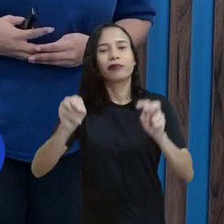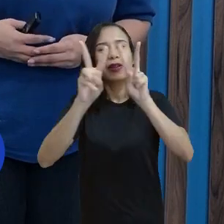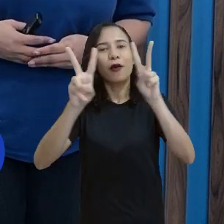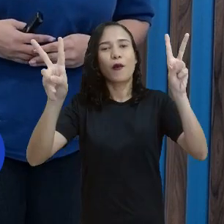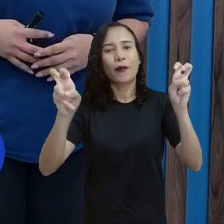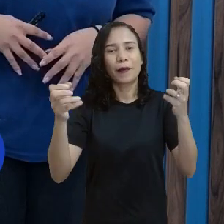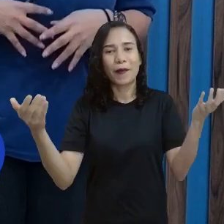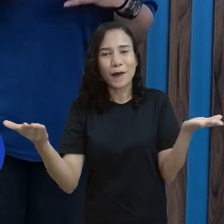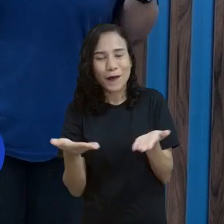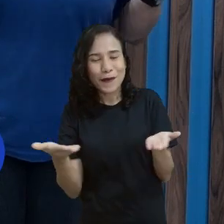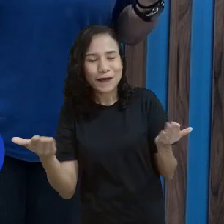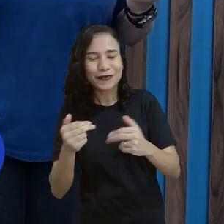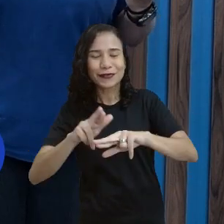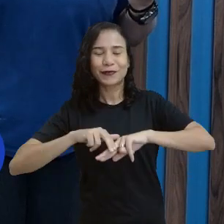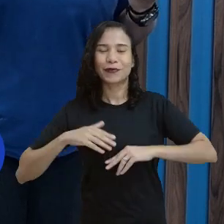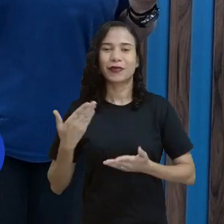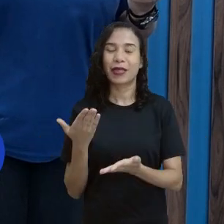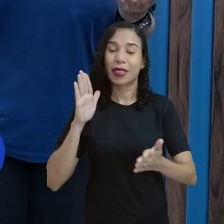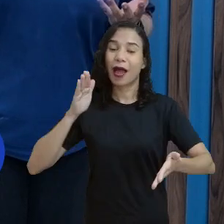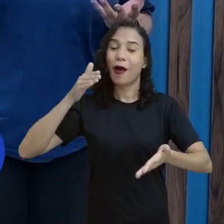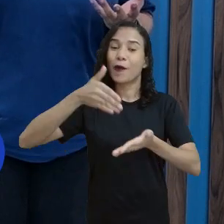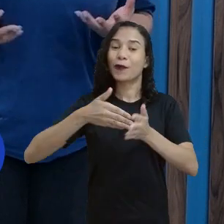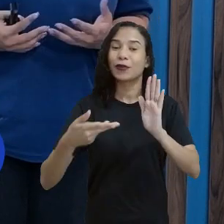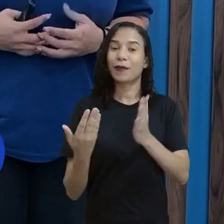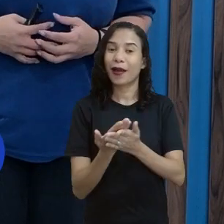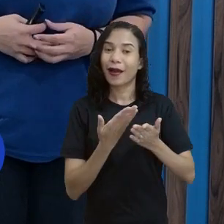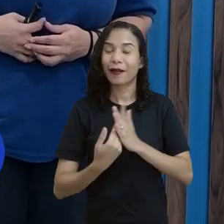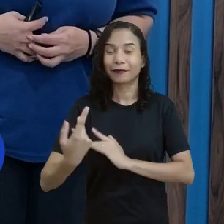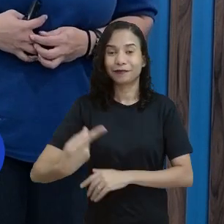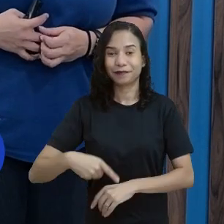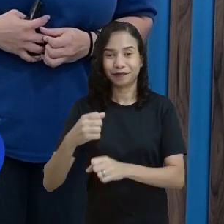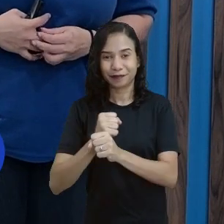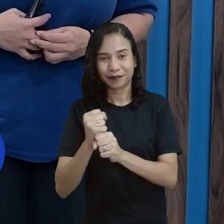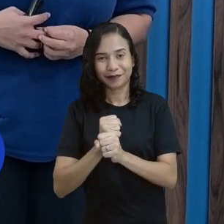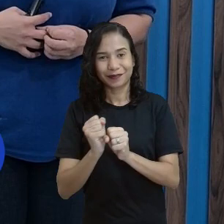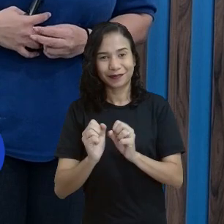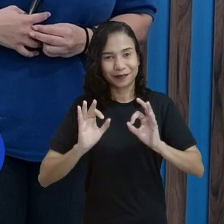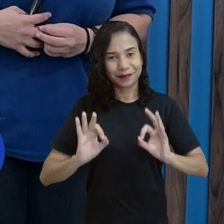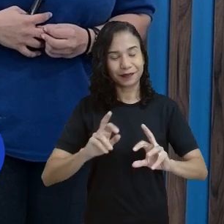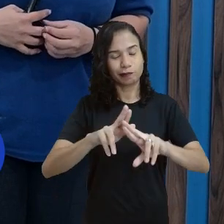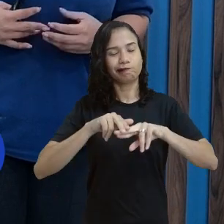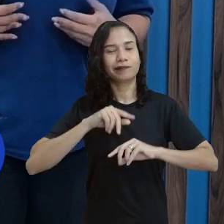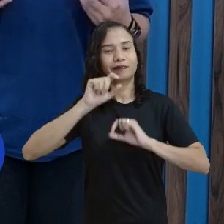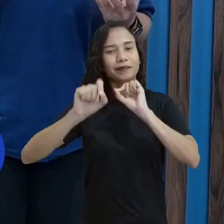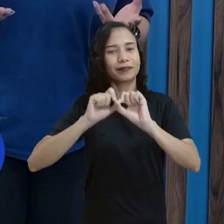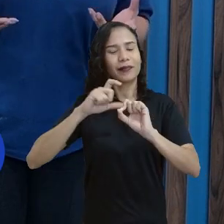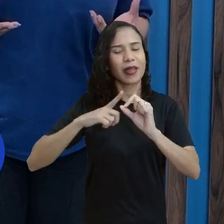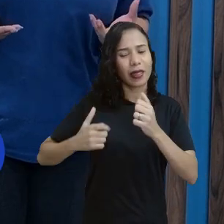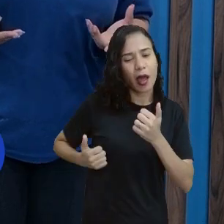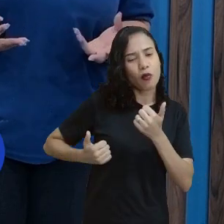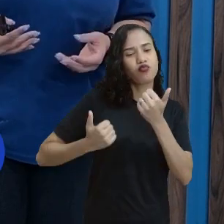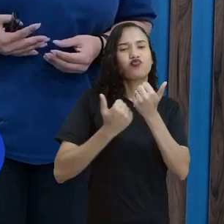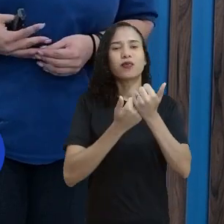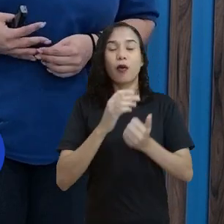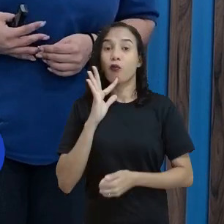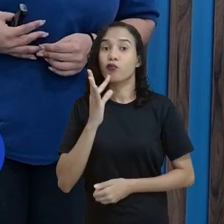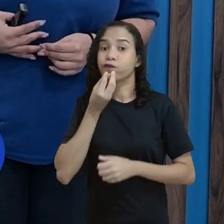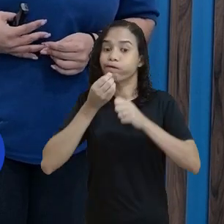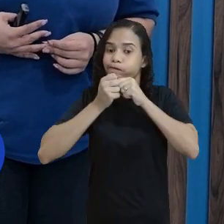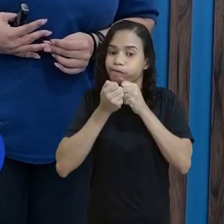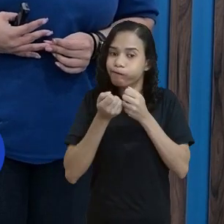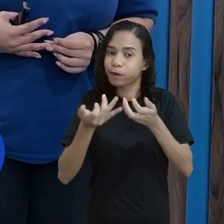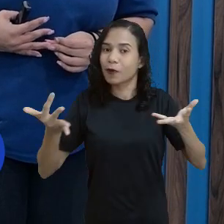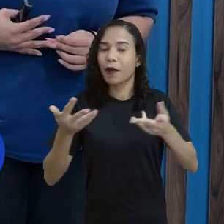temática hoje, nessa última aula do ano, tá certo? E para me ajudar aqui a passar esse conhecimento todo